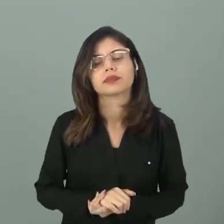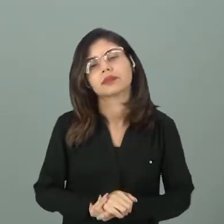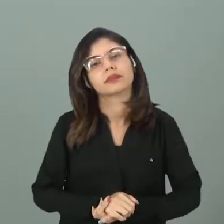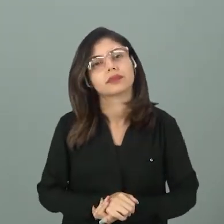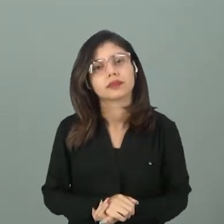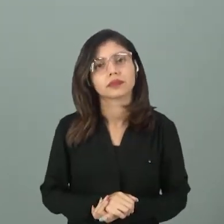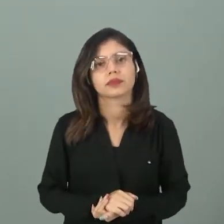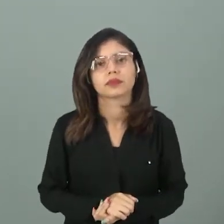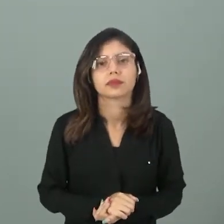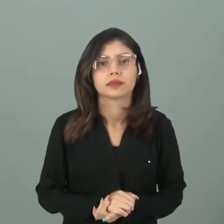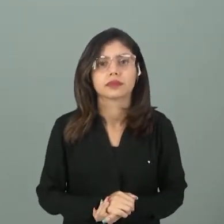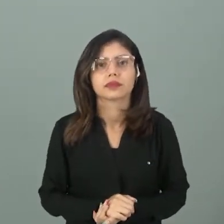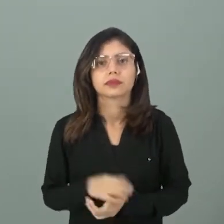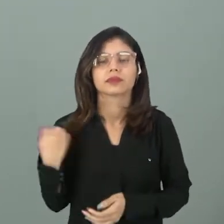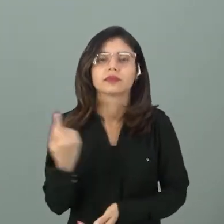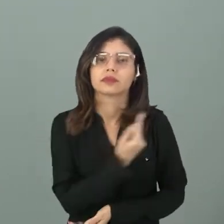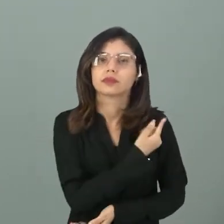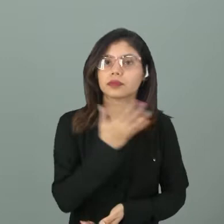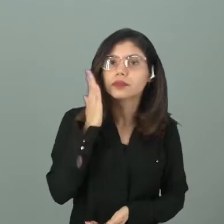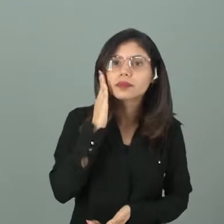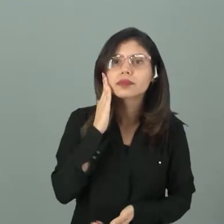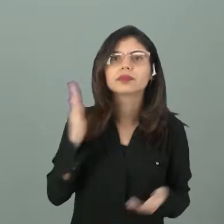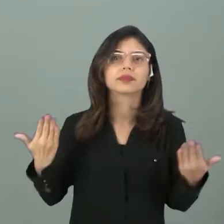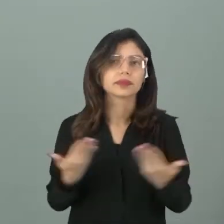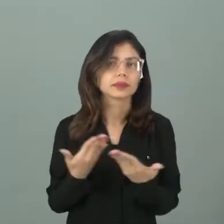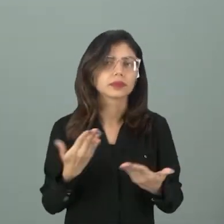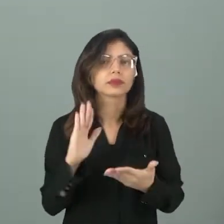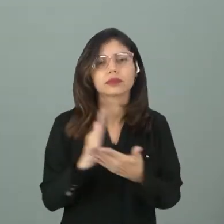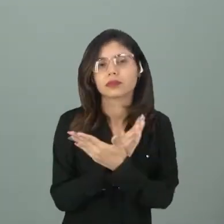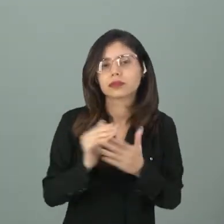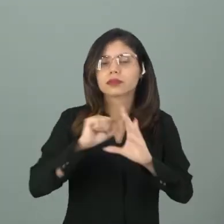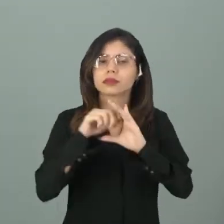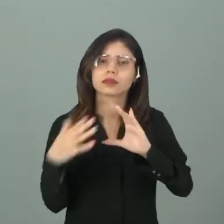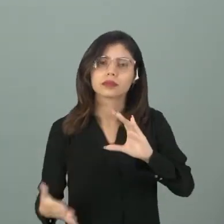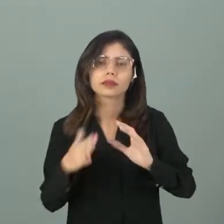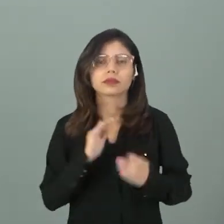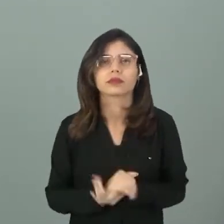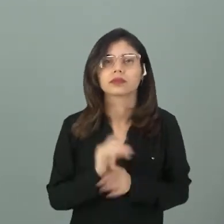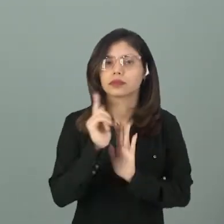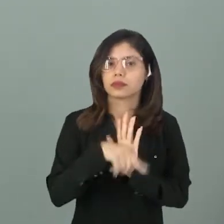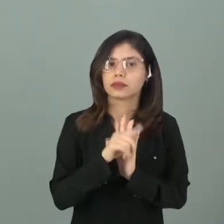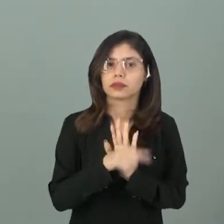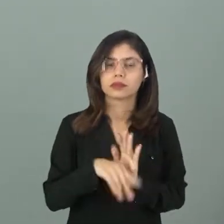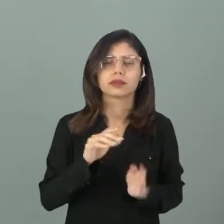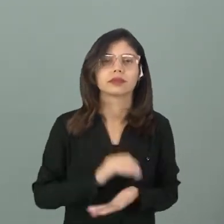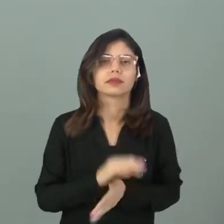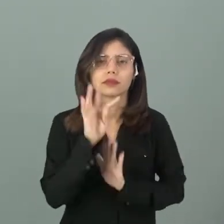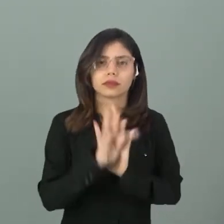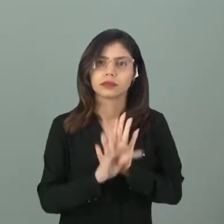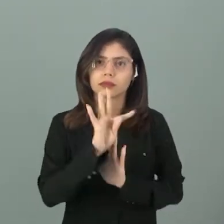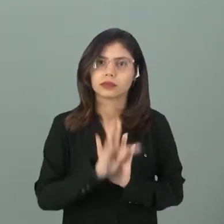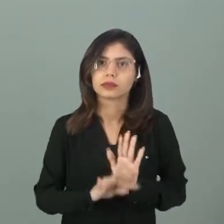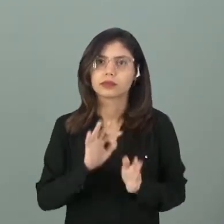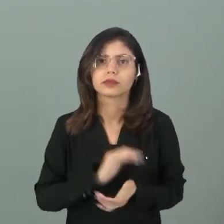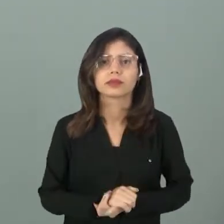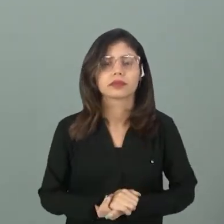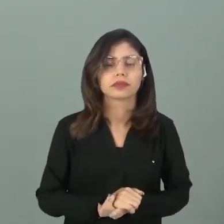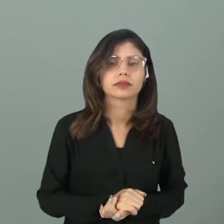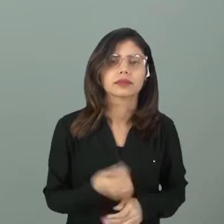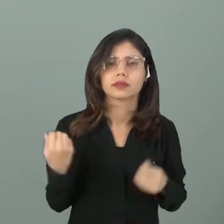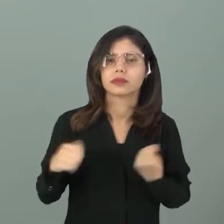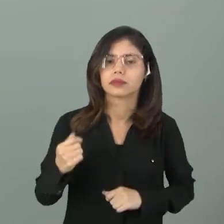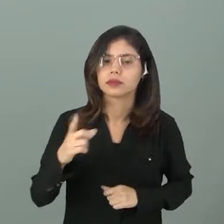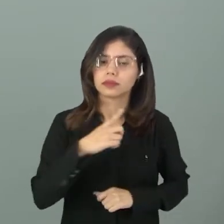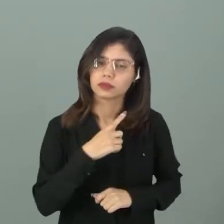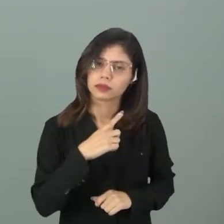popular? A gente vai entender hoje na aula algumas características desse gênero textual, tá? O que ele precisa